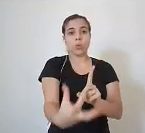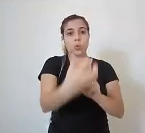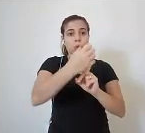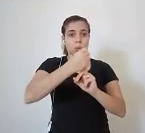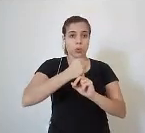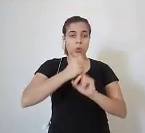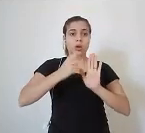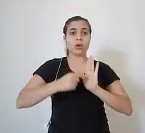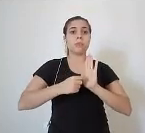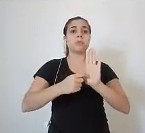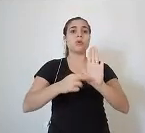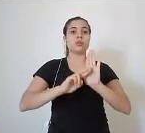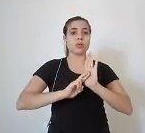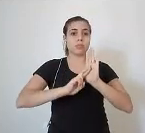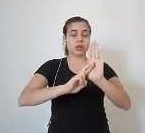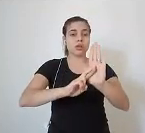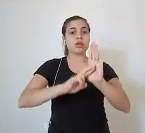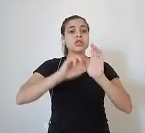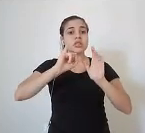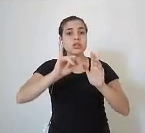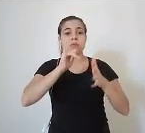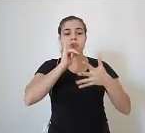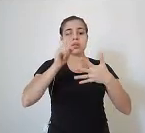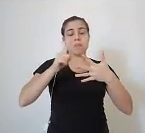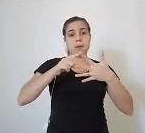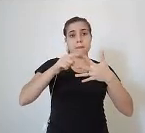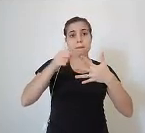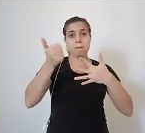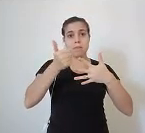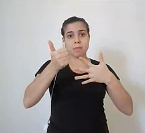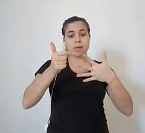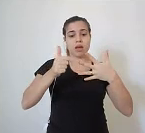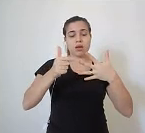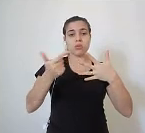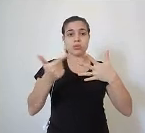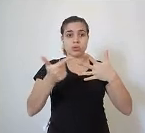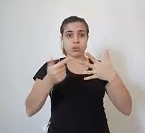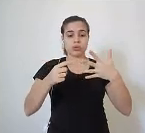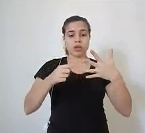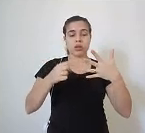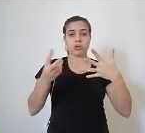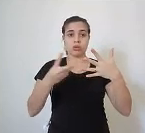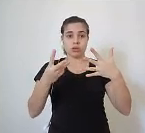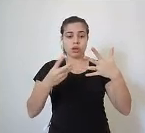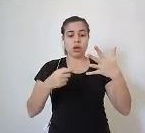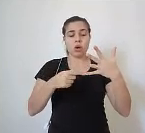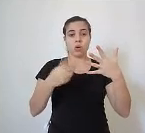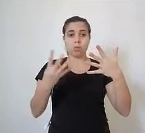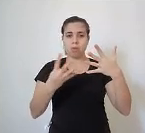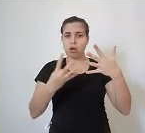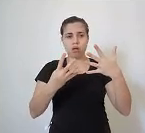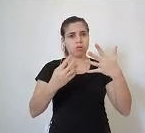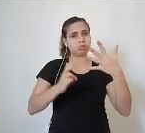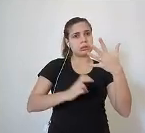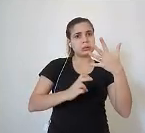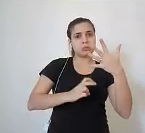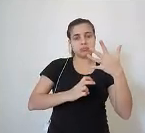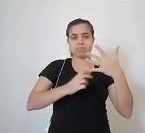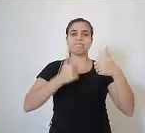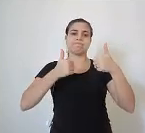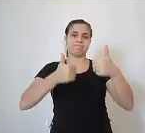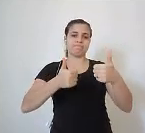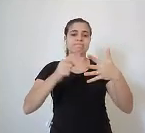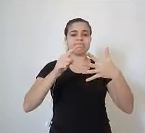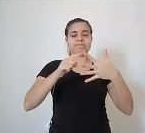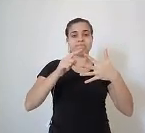número 2, tá? Essa aula aqui, então, a gente termina o fluxo de matéria, né? Eu espero que vocês tenham gostado,